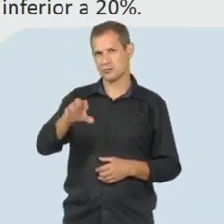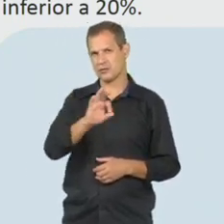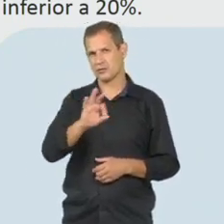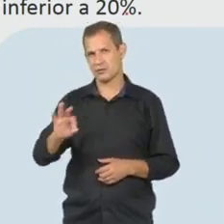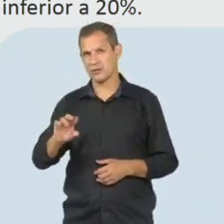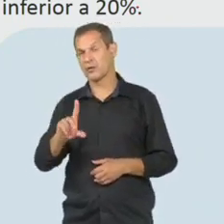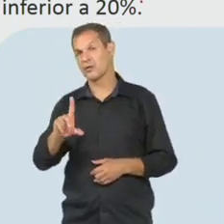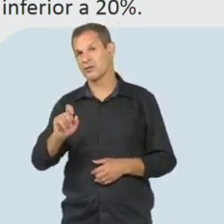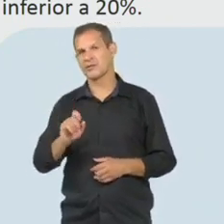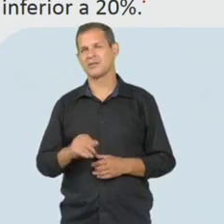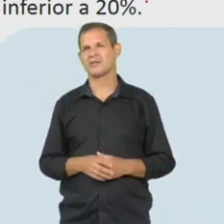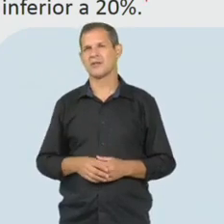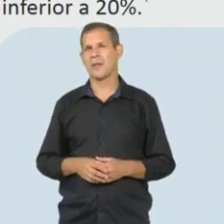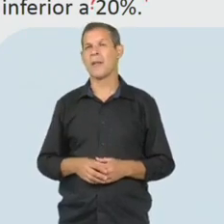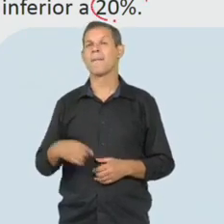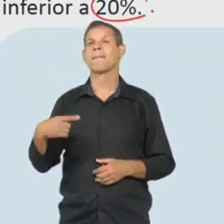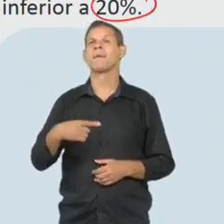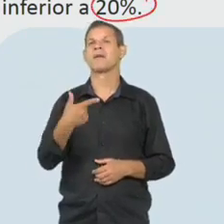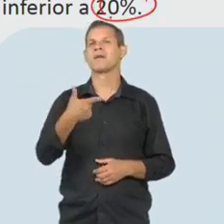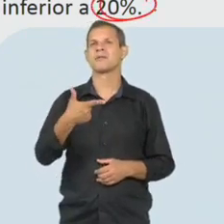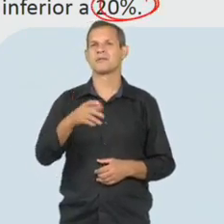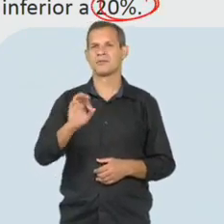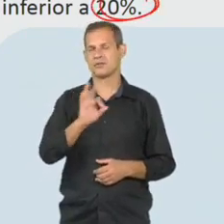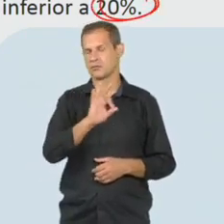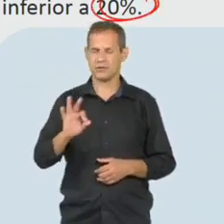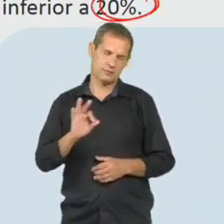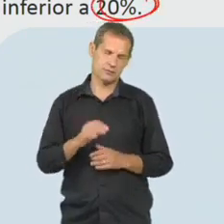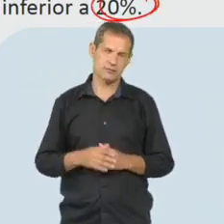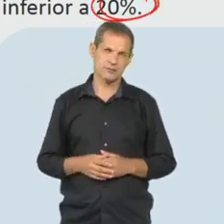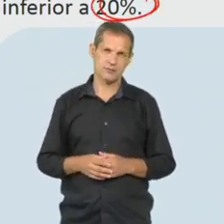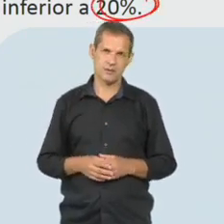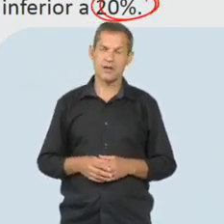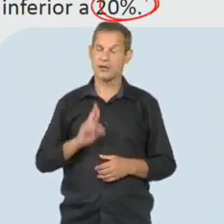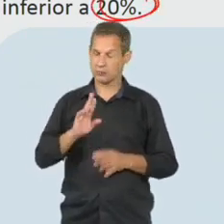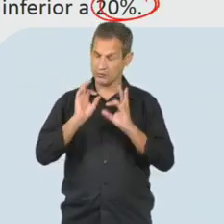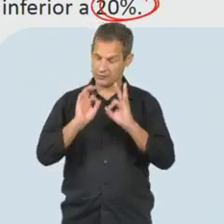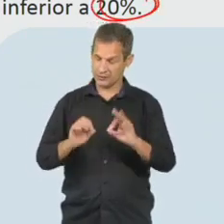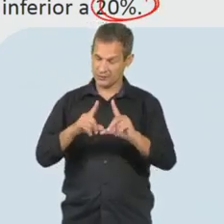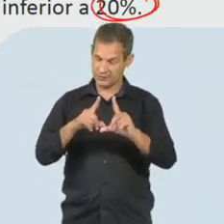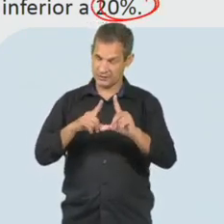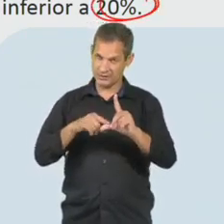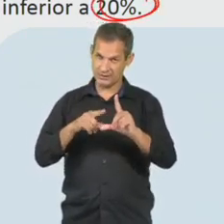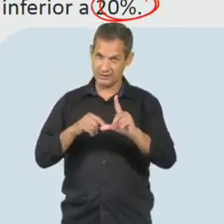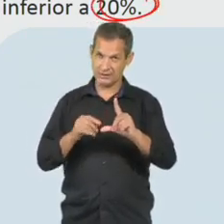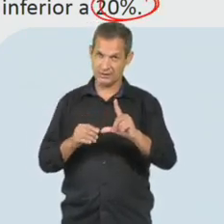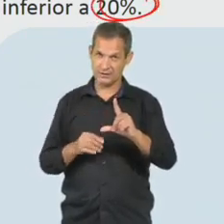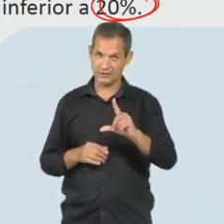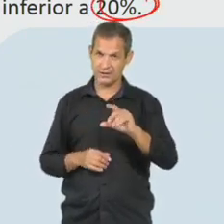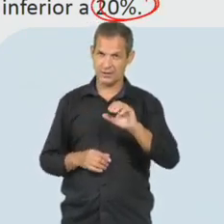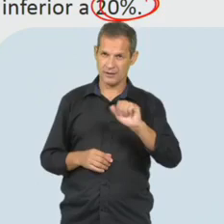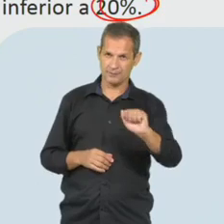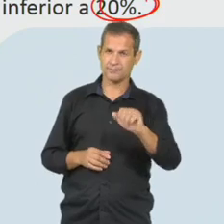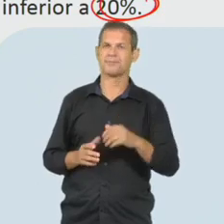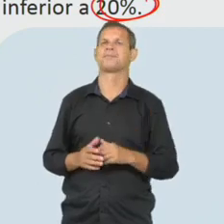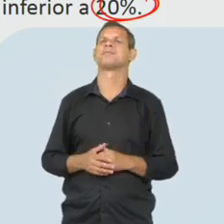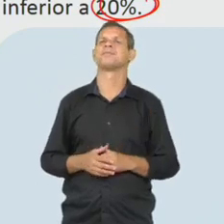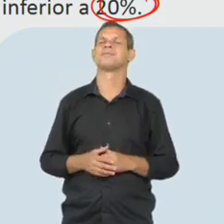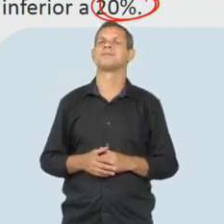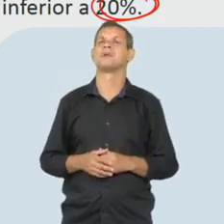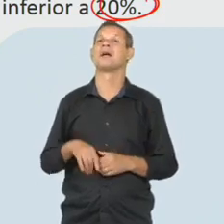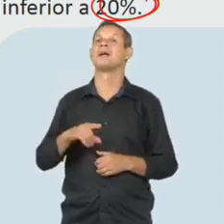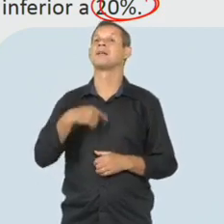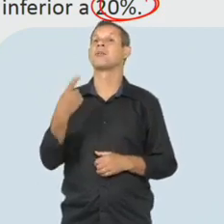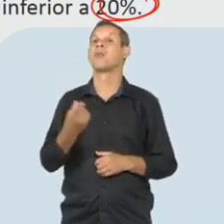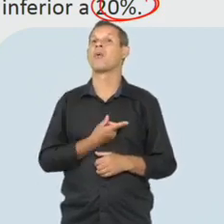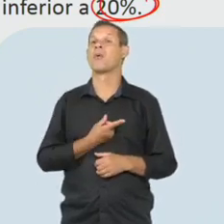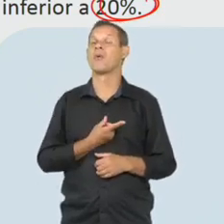19,17%, ou seja, inferior a 20%. A alternativa correta vai ser a nossa alternativa A. E aí nós